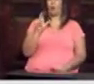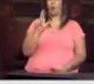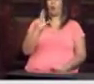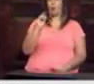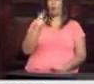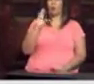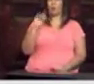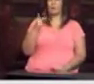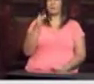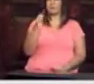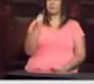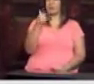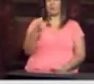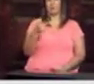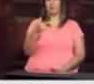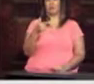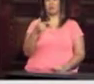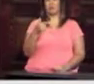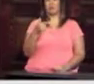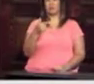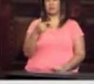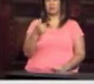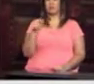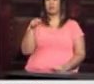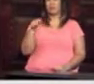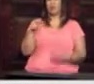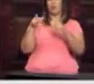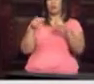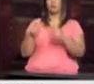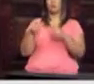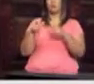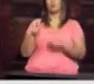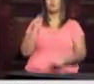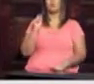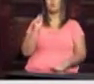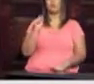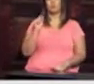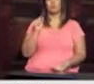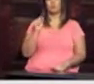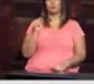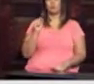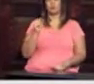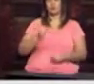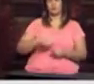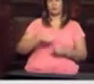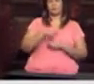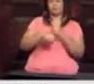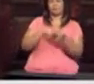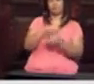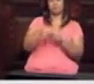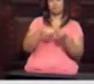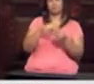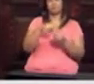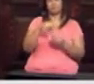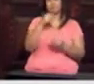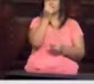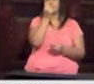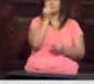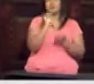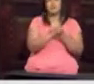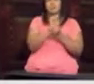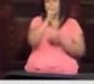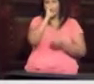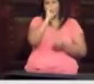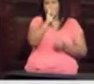É equiparável à Etiópia, onde as crianças disputam comida com os porcos. E é a dois quilômetros da